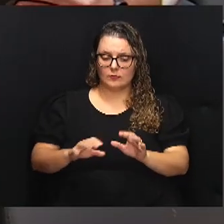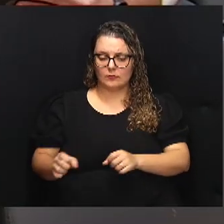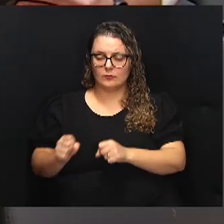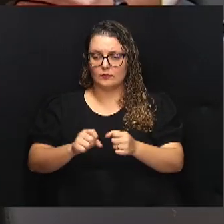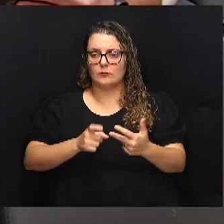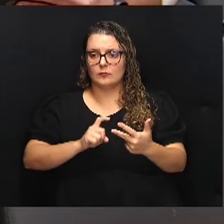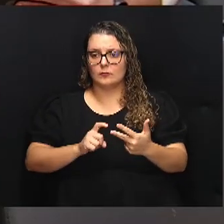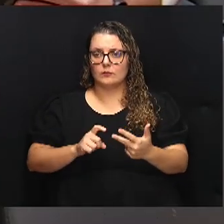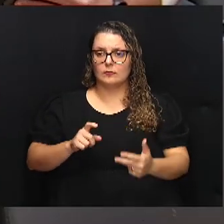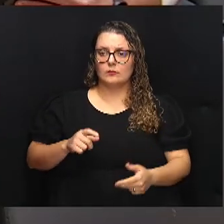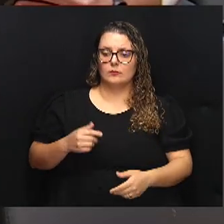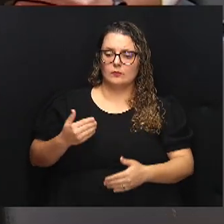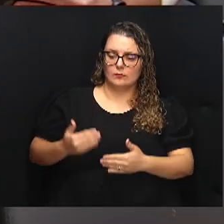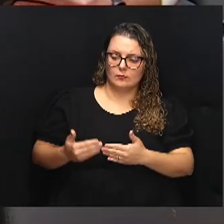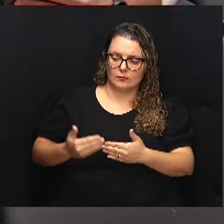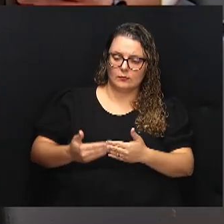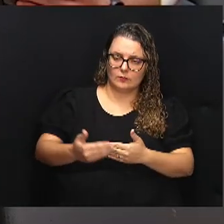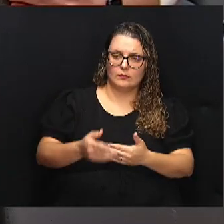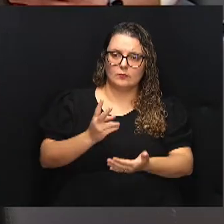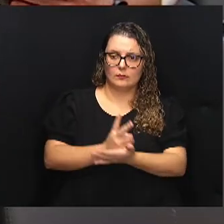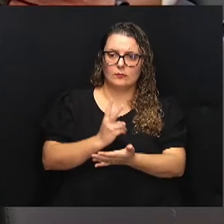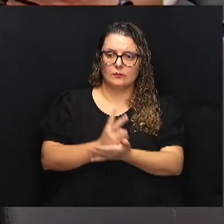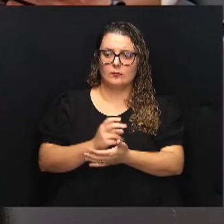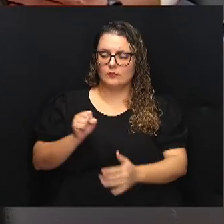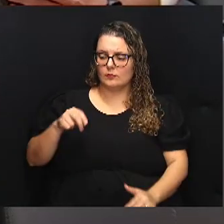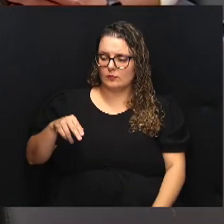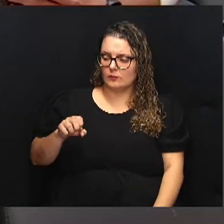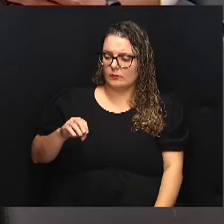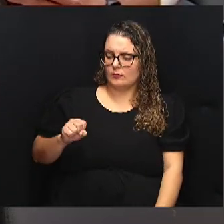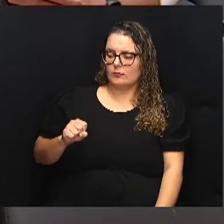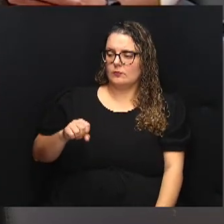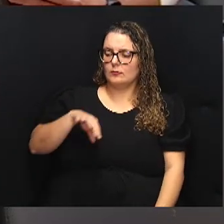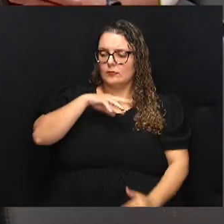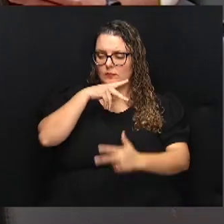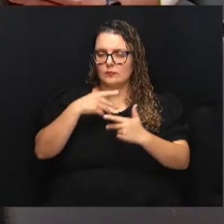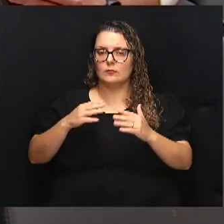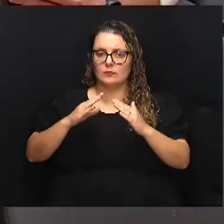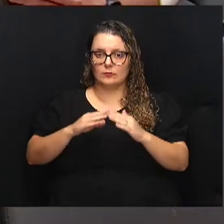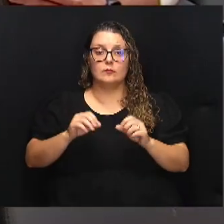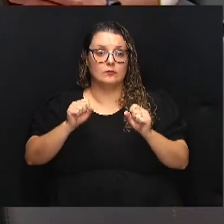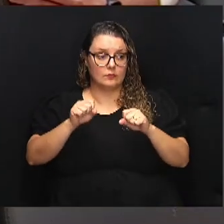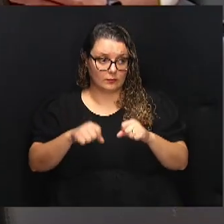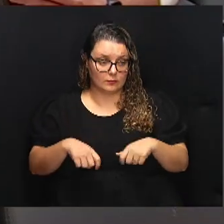realizar periodicamente o Censo Municipal de Animais Domésticos. Nós